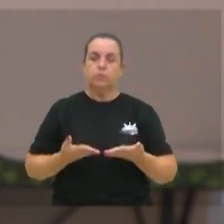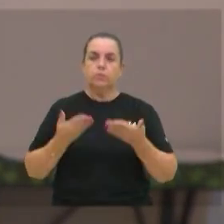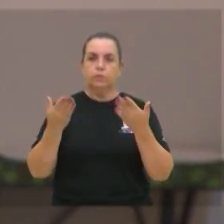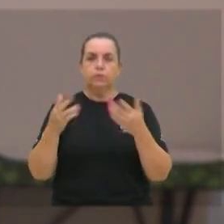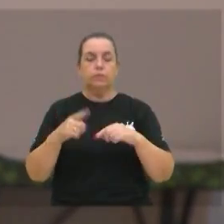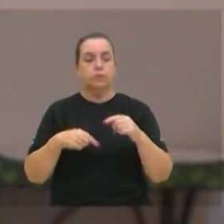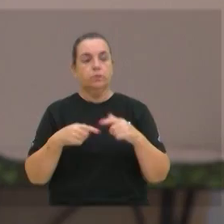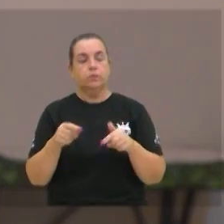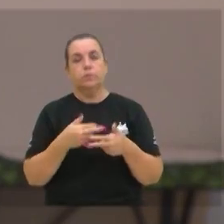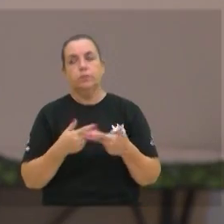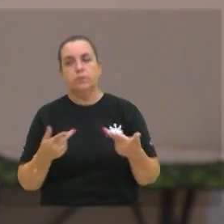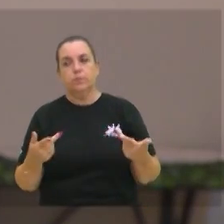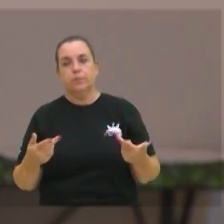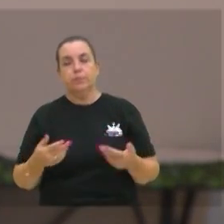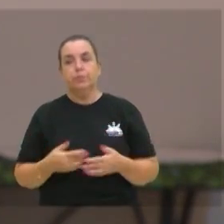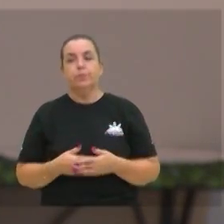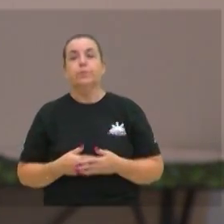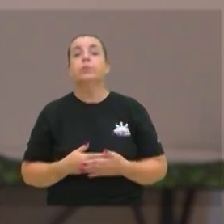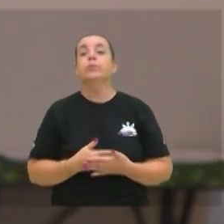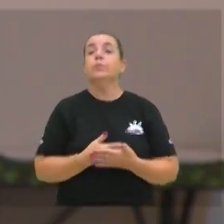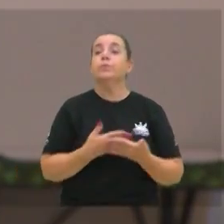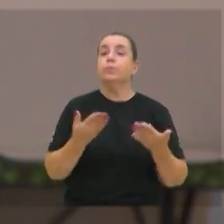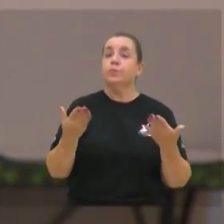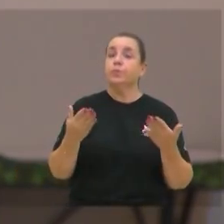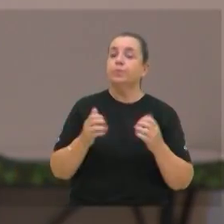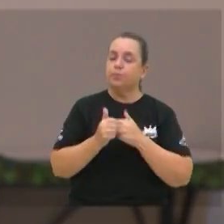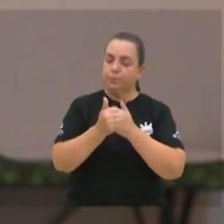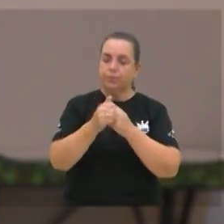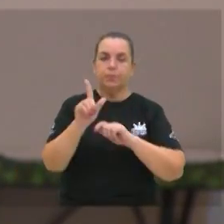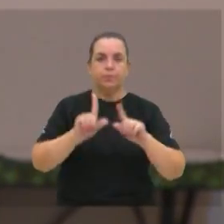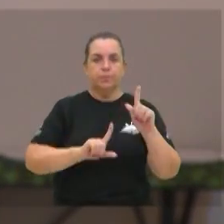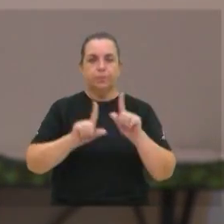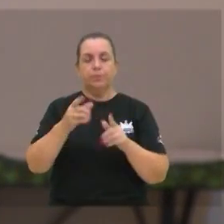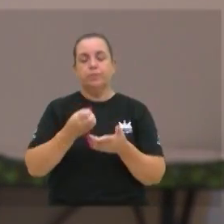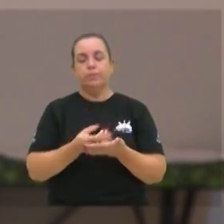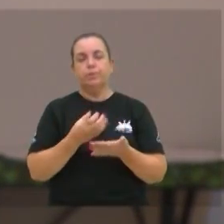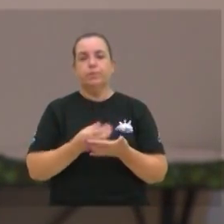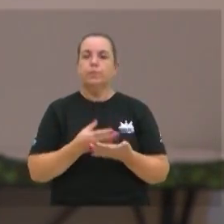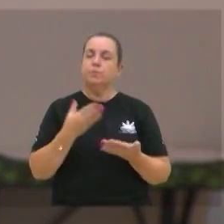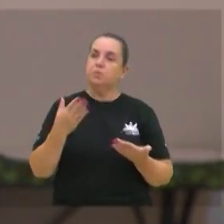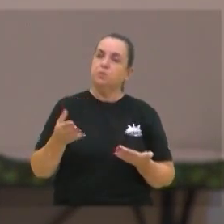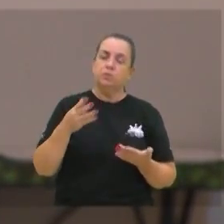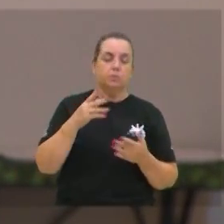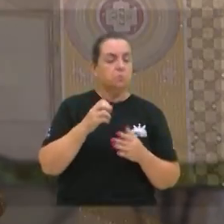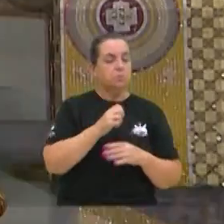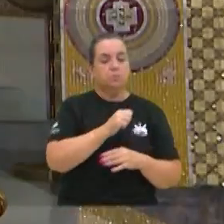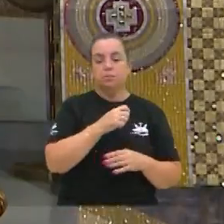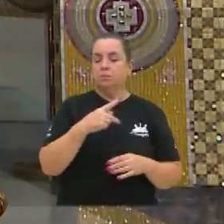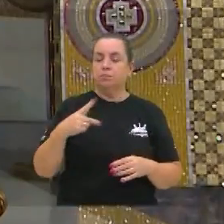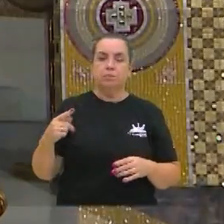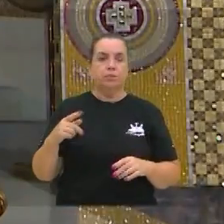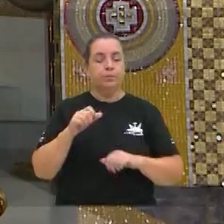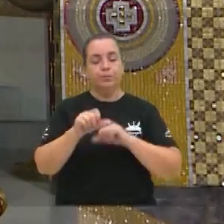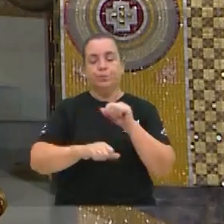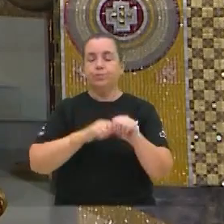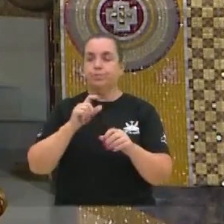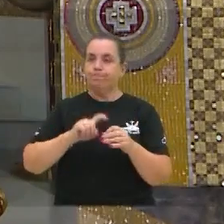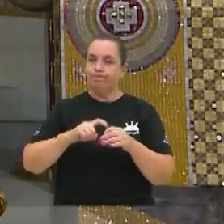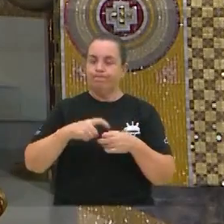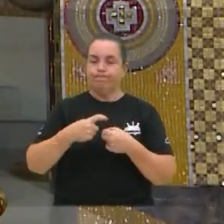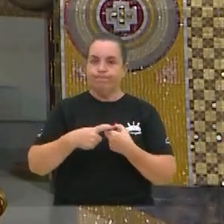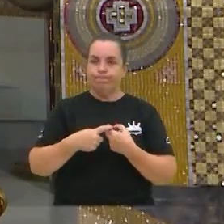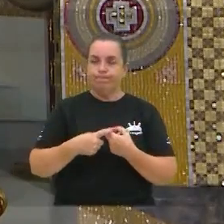em sua oferta material. Você que nos acompanha pelos meios de comunicação, torne-se um